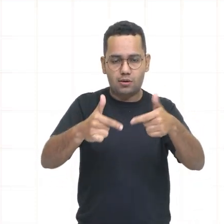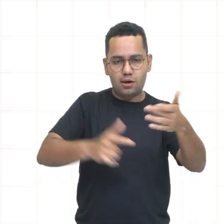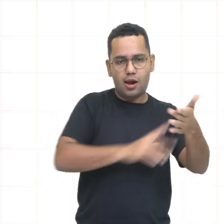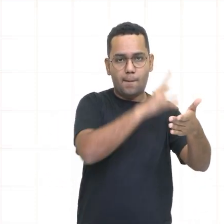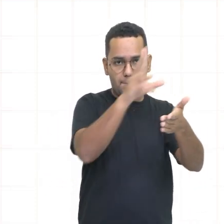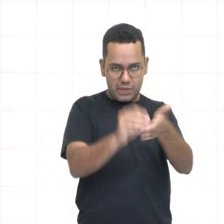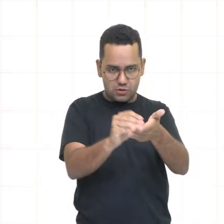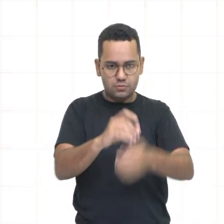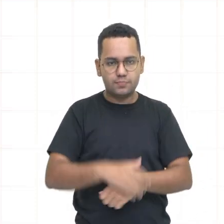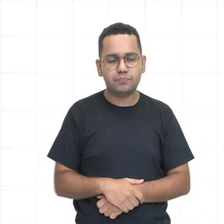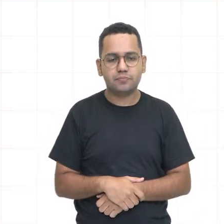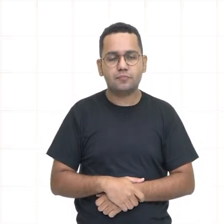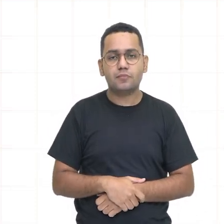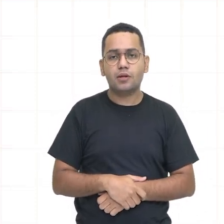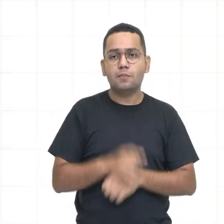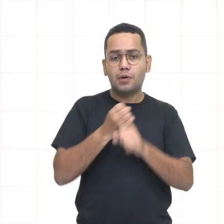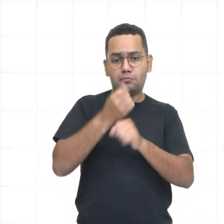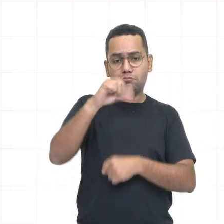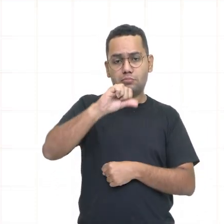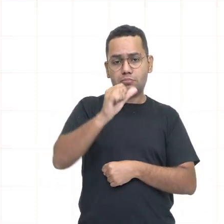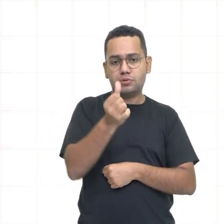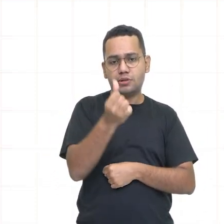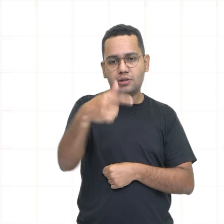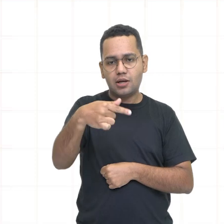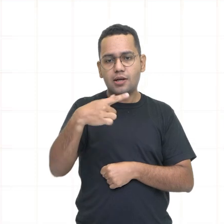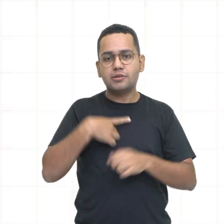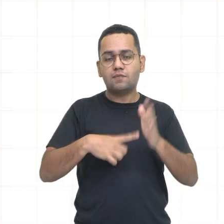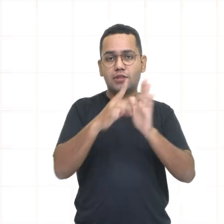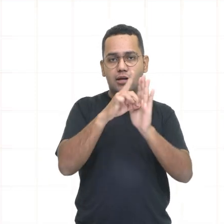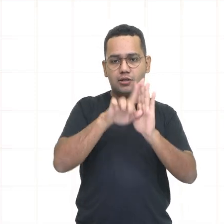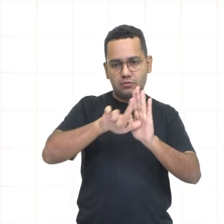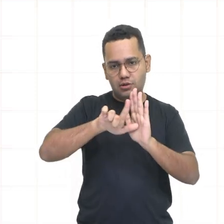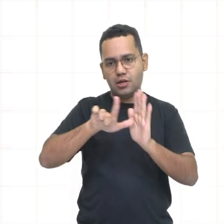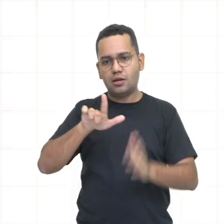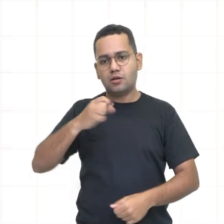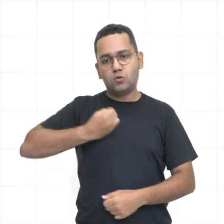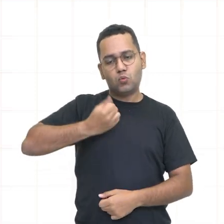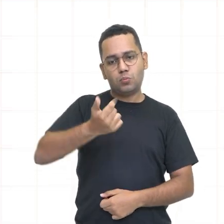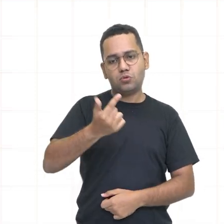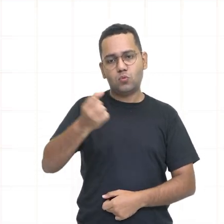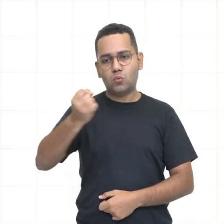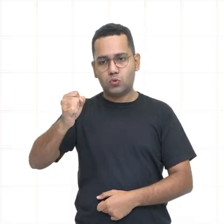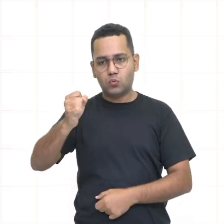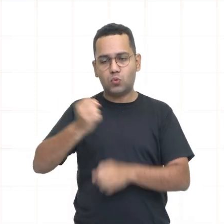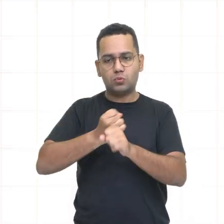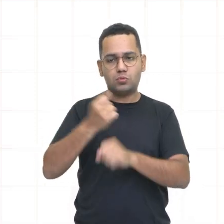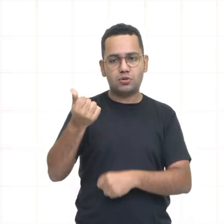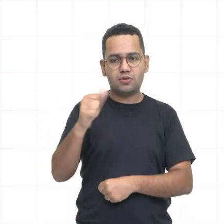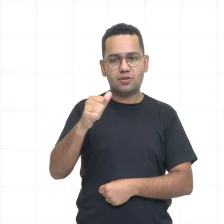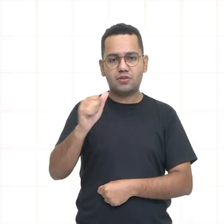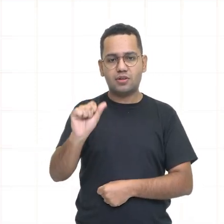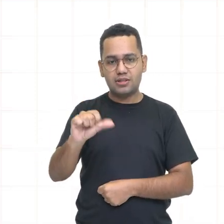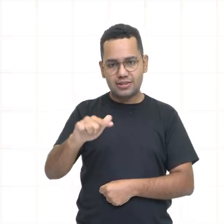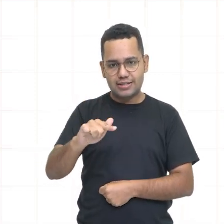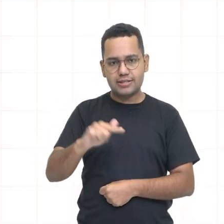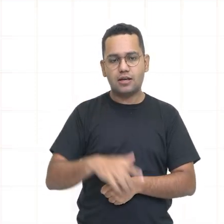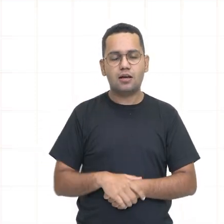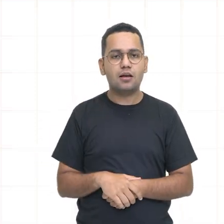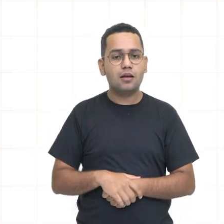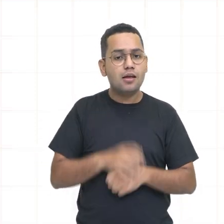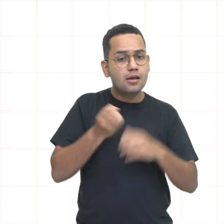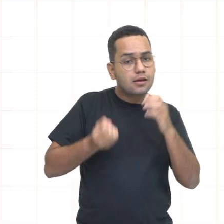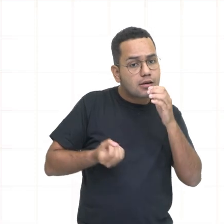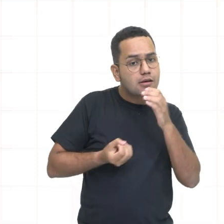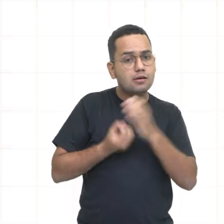67, promulgou o Decreto-Lei número 288 de 1967, que reformulou